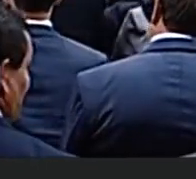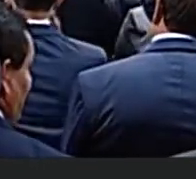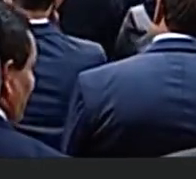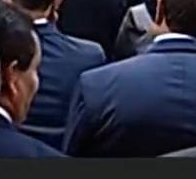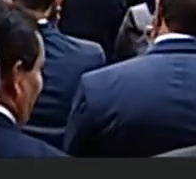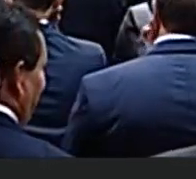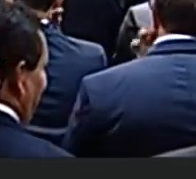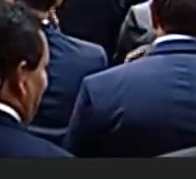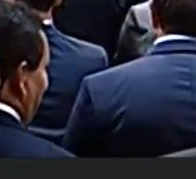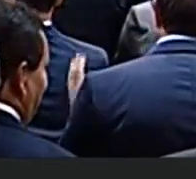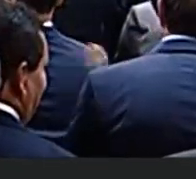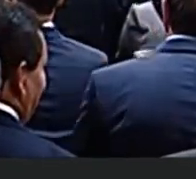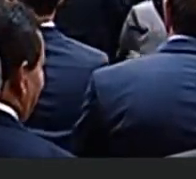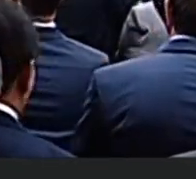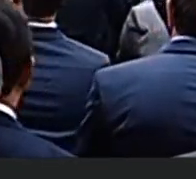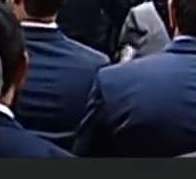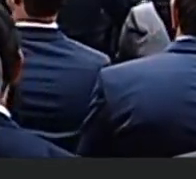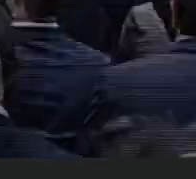brasileiros.